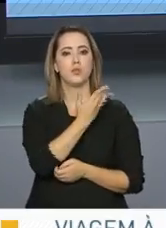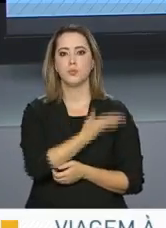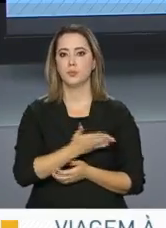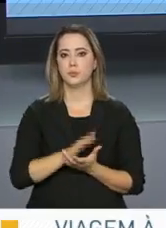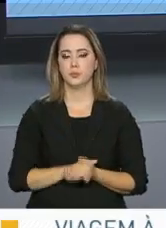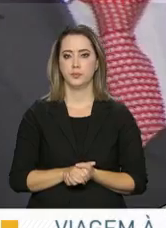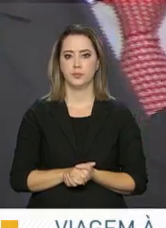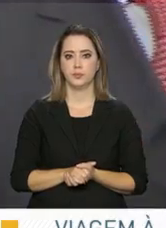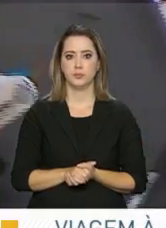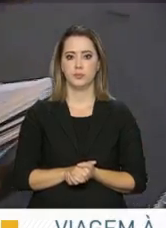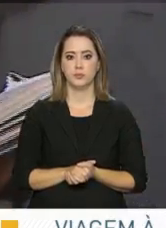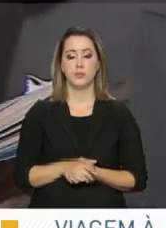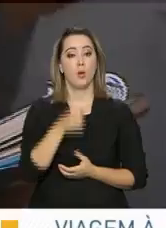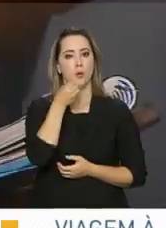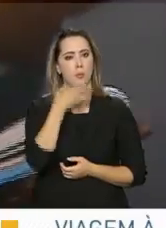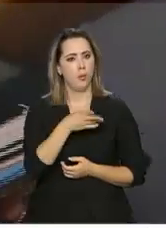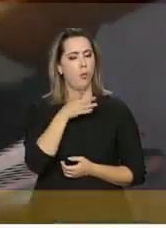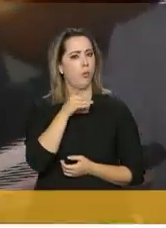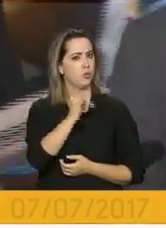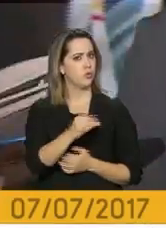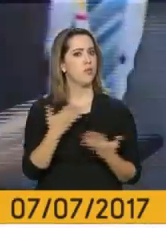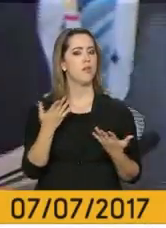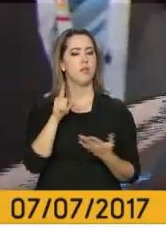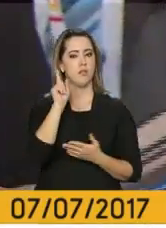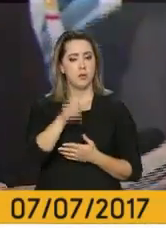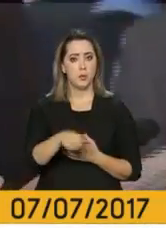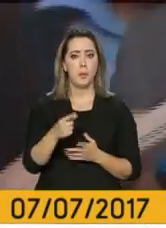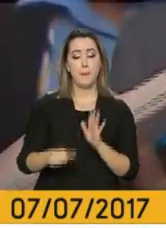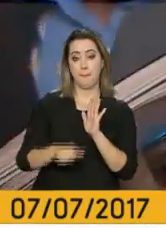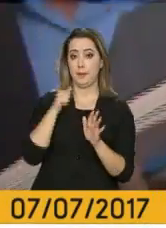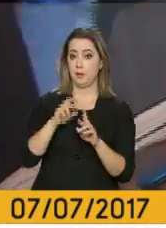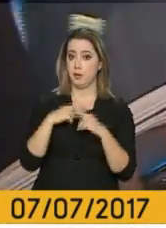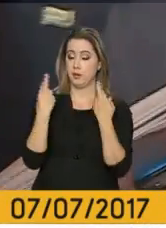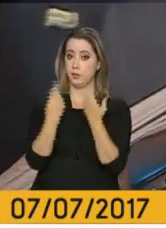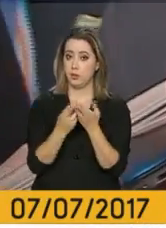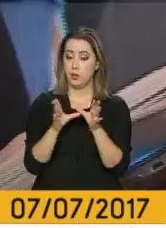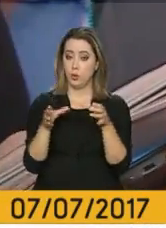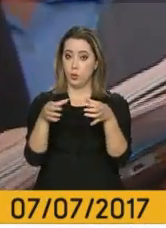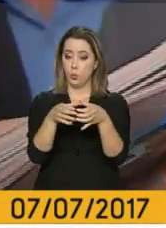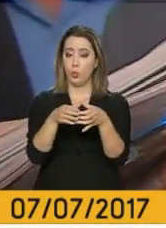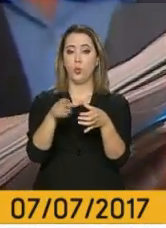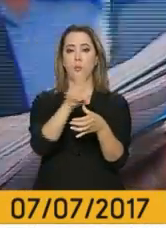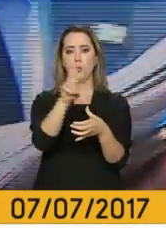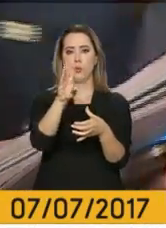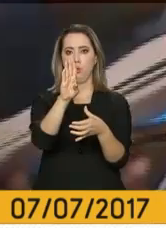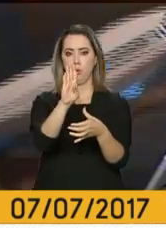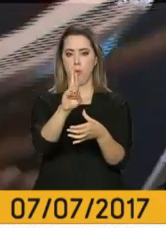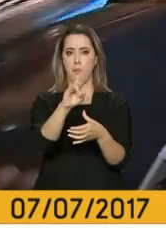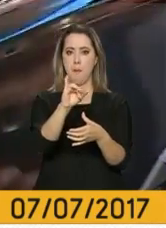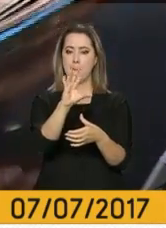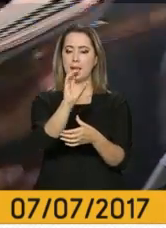como foi. Foi muito bem o dia. Tivemos, em primeiro lugar, uma reunião do BRICS, onde discutimos os